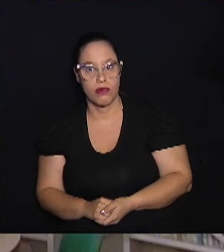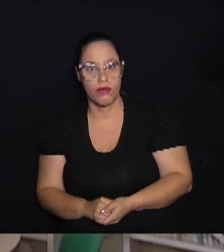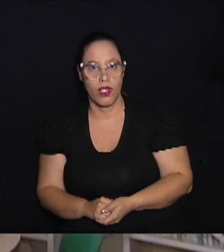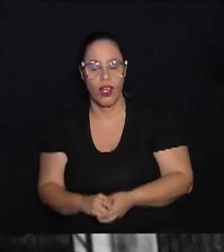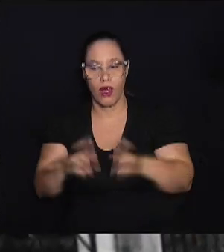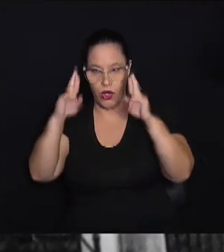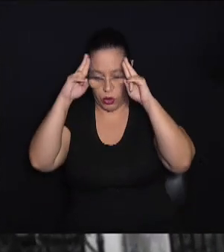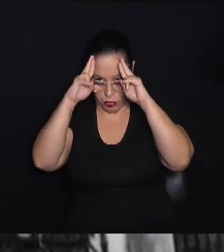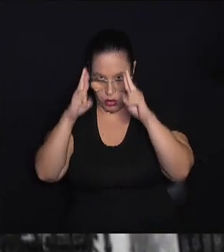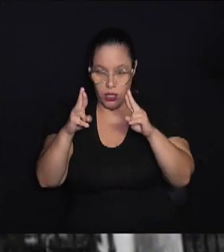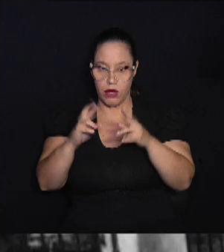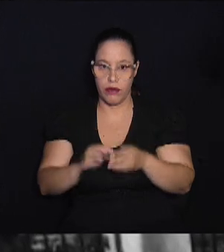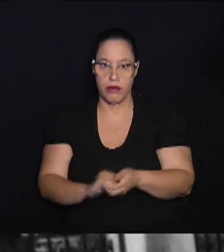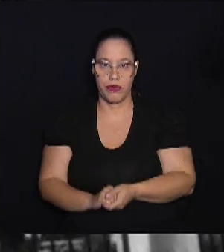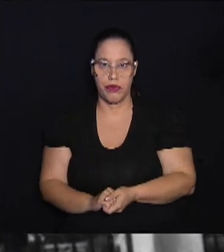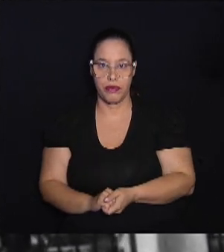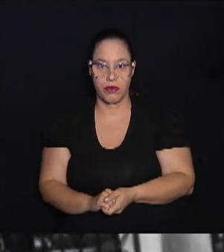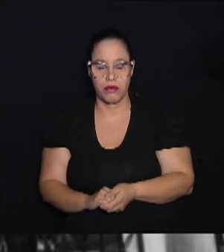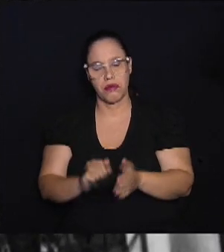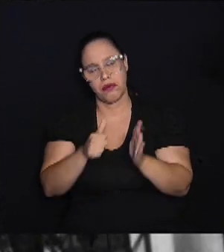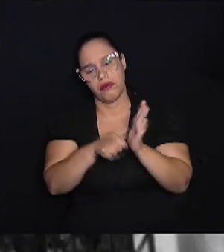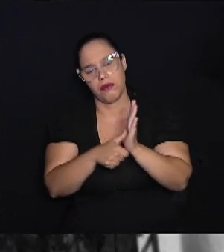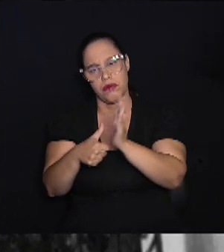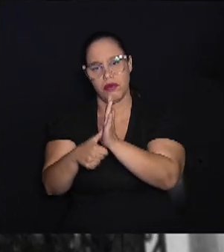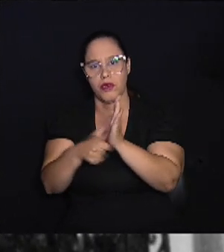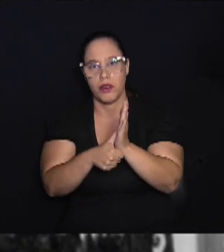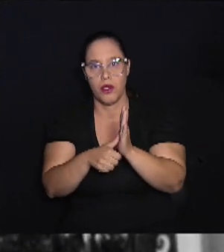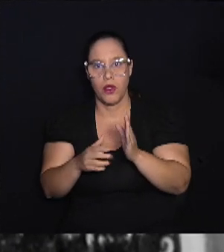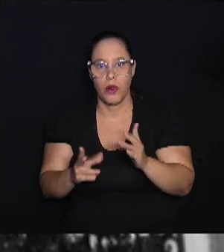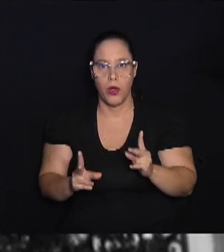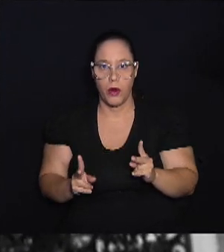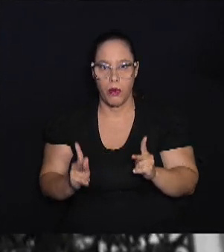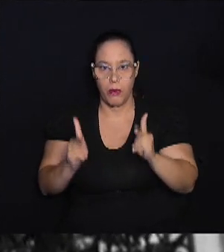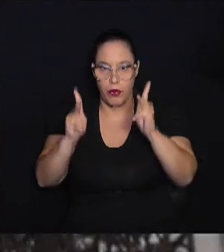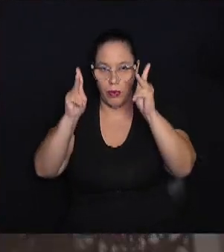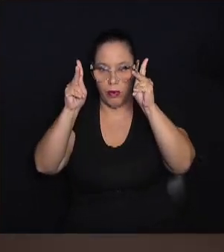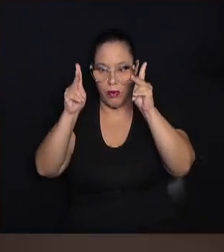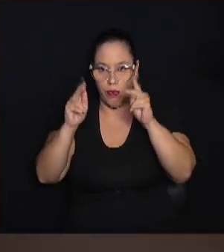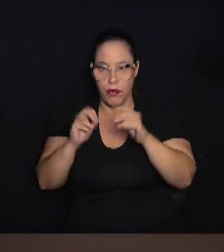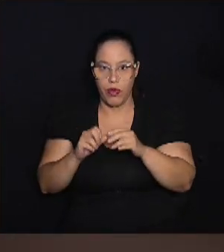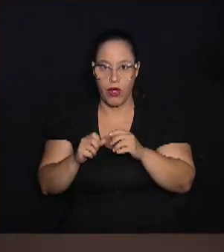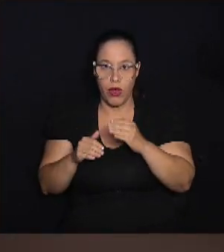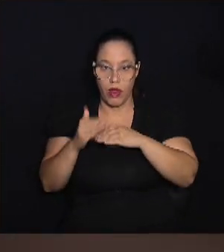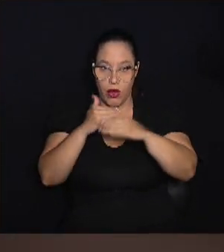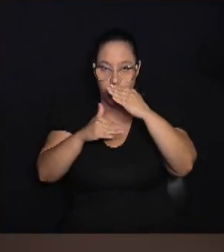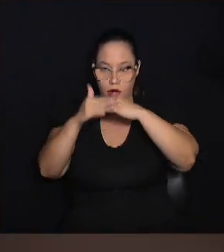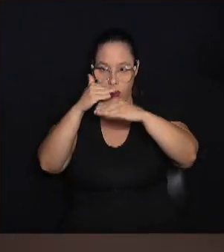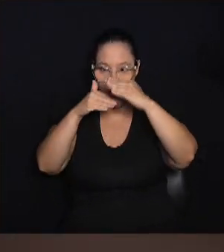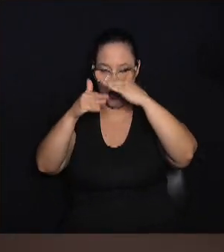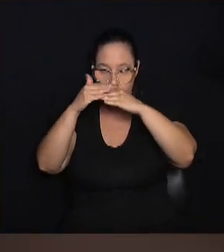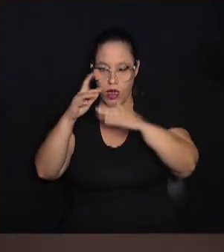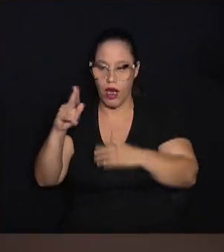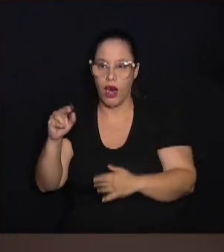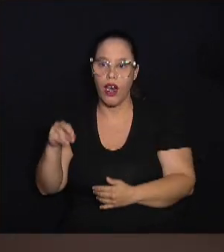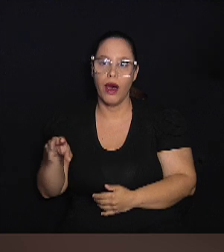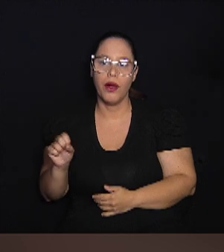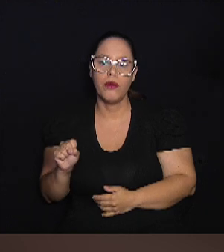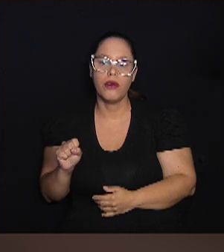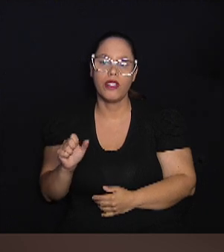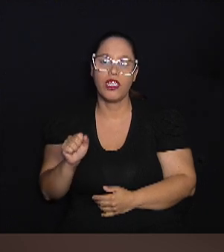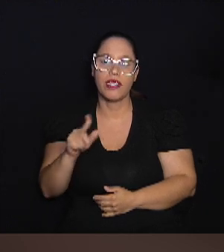respeitado aqui. Segundo documentos, o prédio do primeiro grupo escolar foi construído por Ramos de Azevedo,